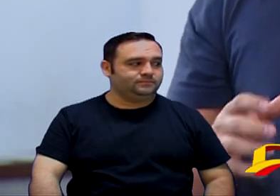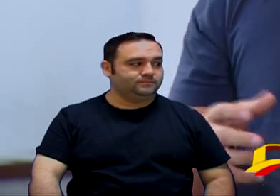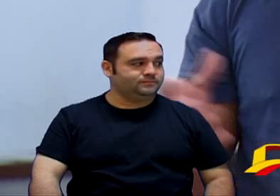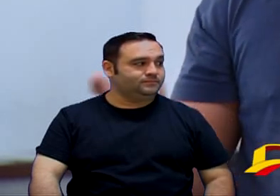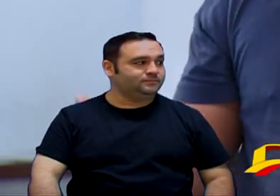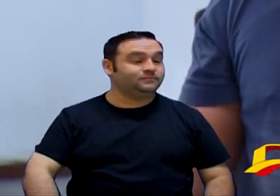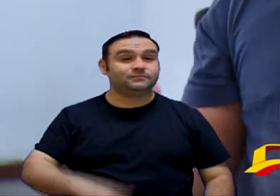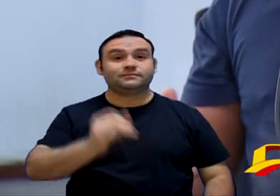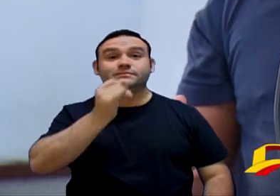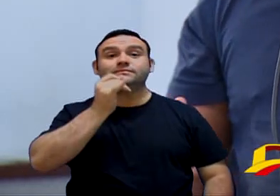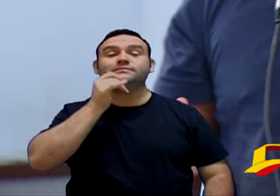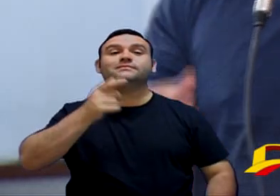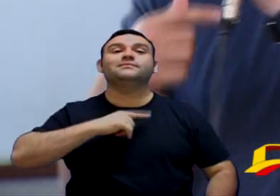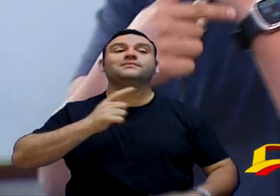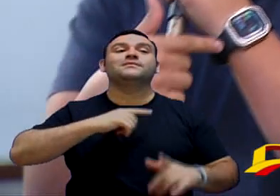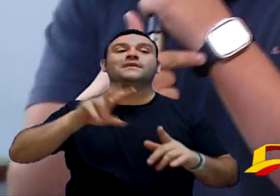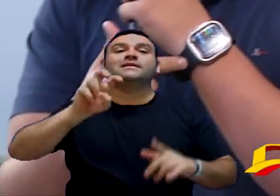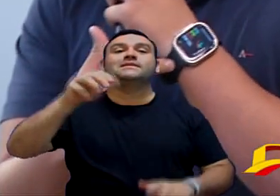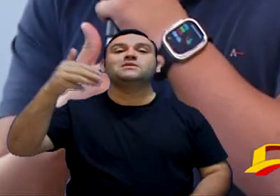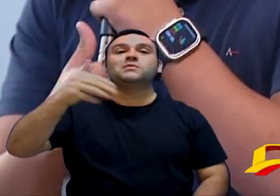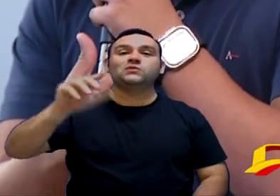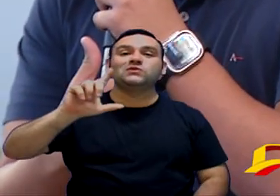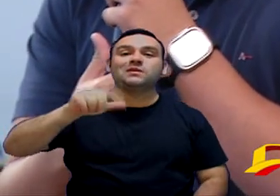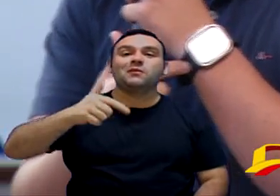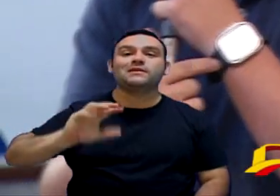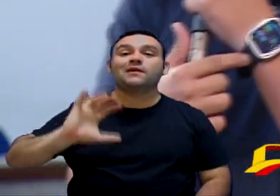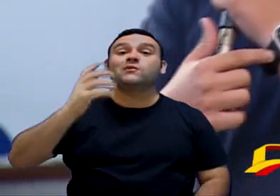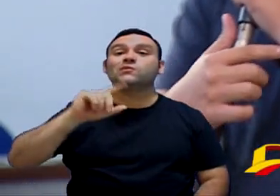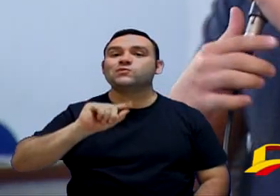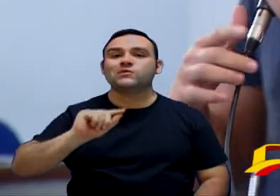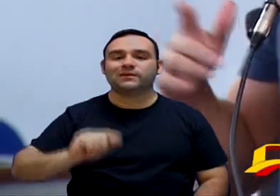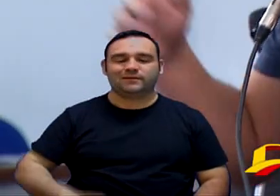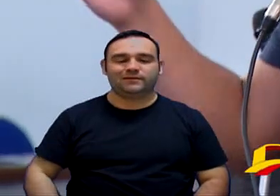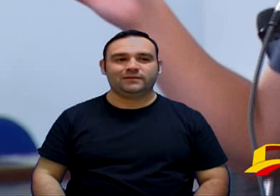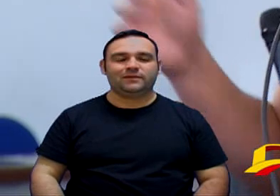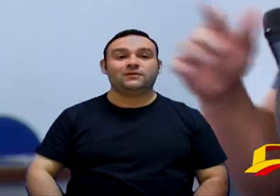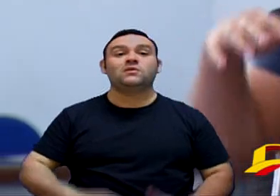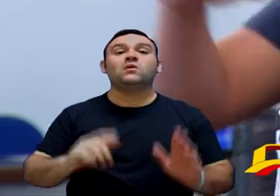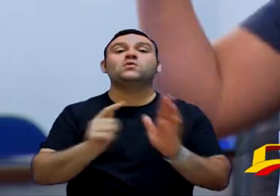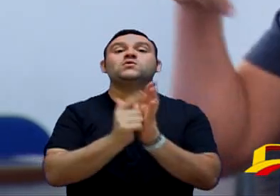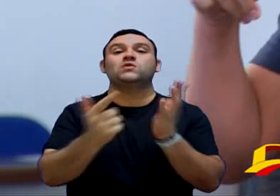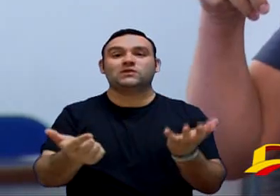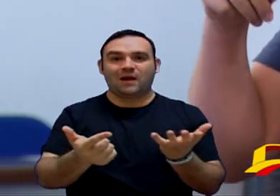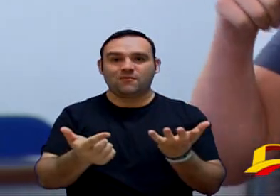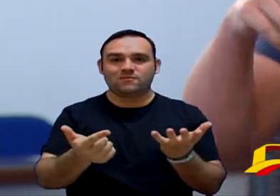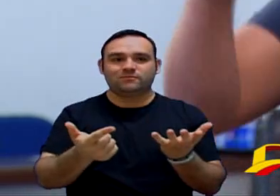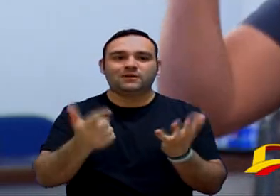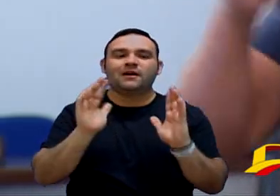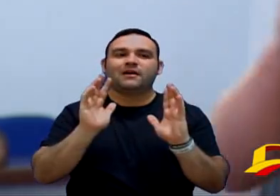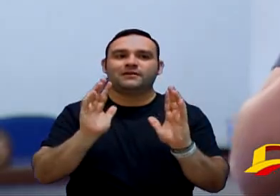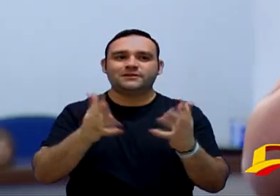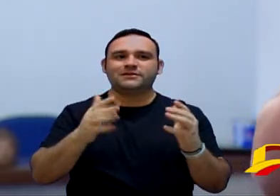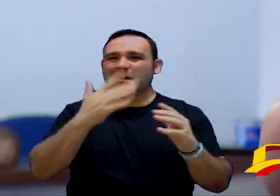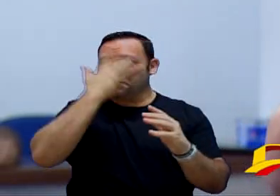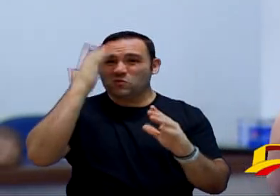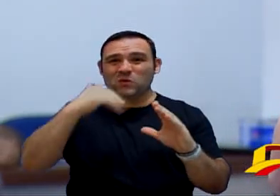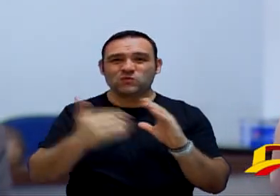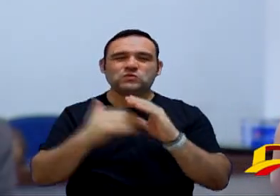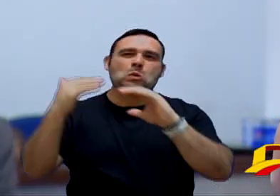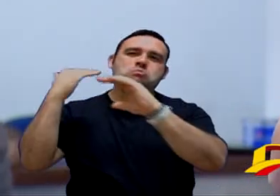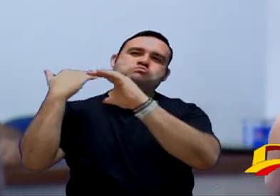o mais legal era sincronia que deu 5 minutos que aconteceu o jornal já tava encaminhando para todo